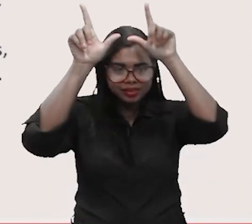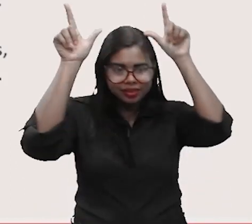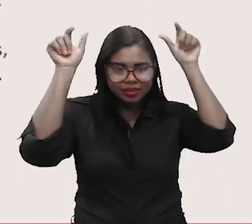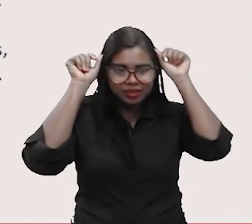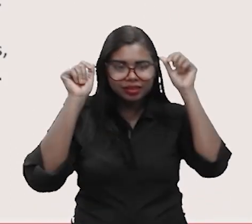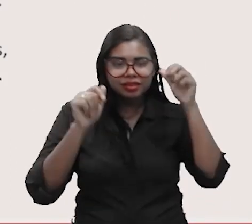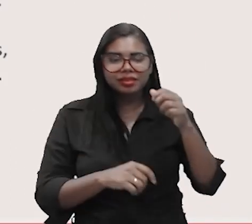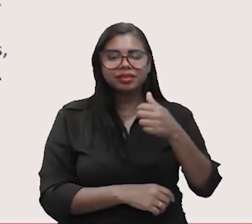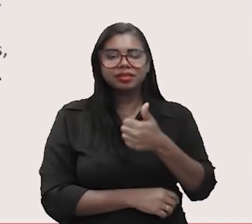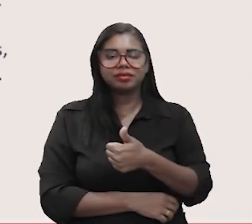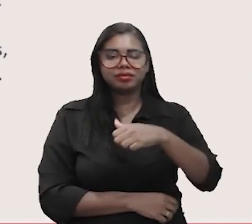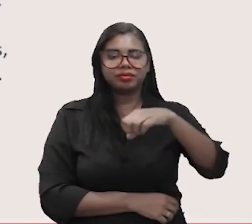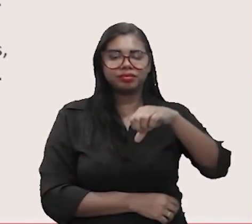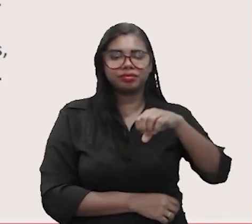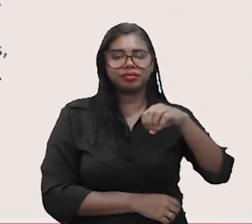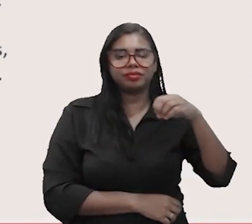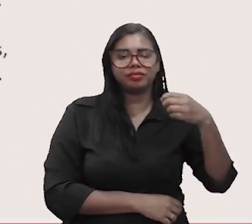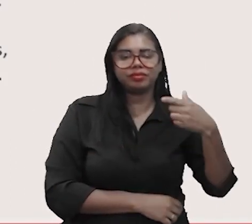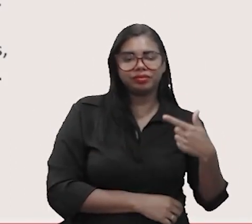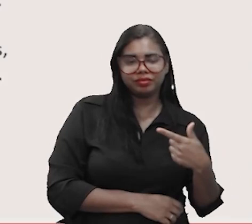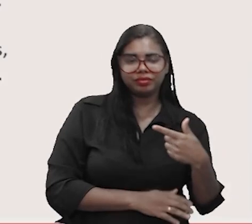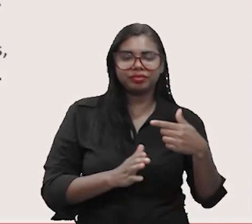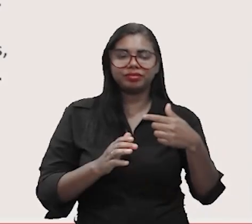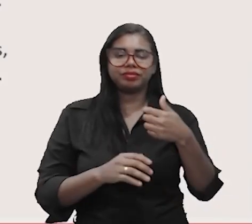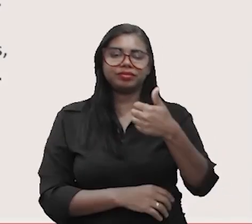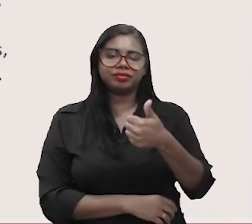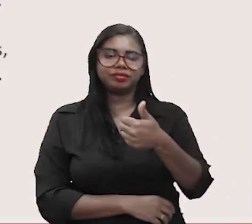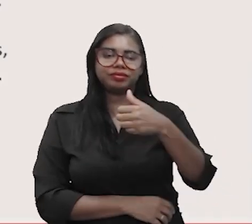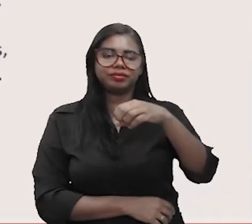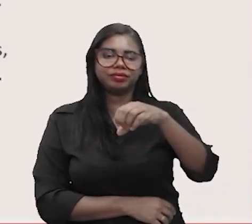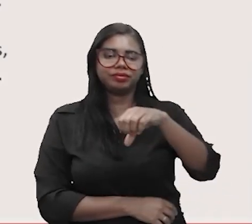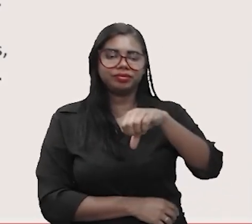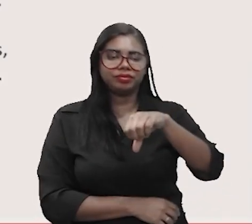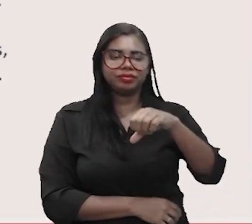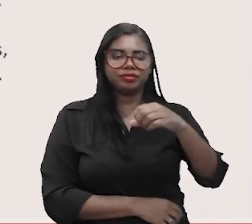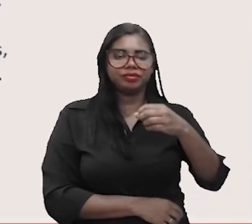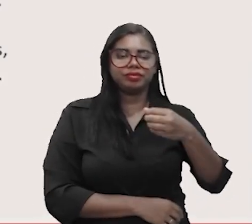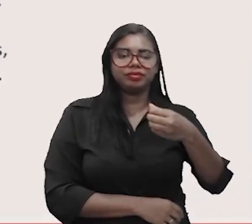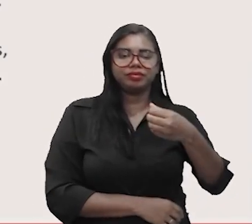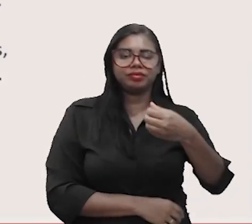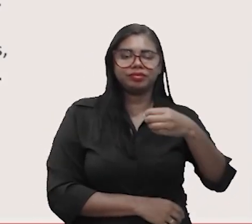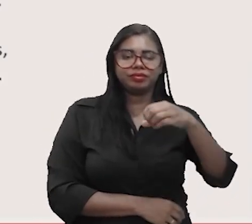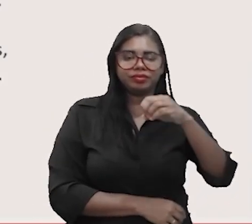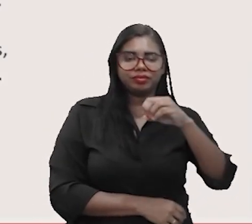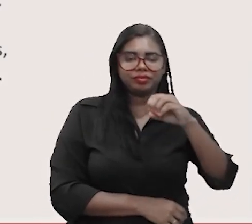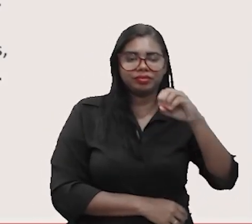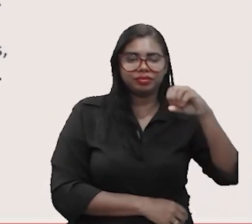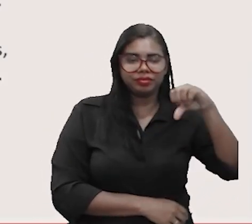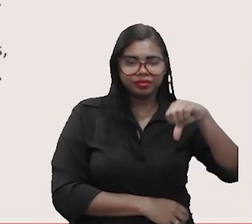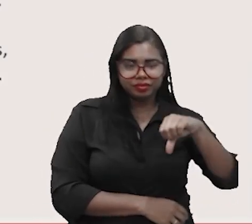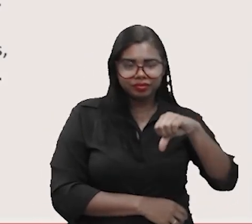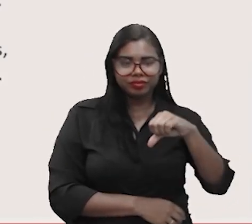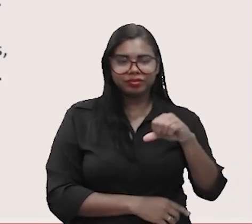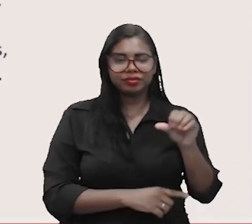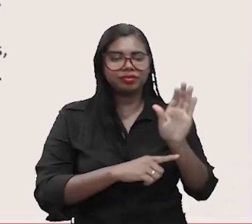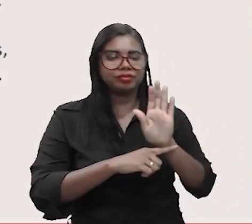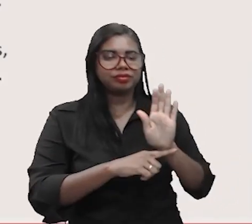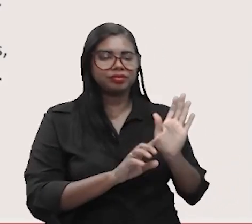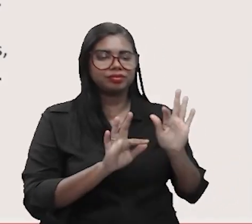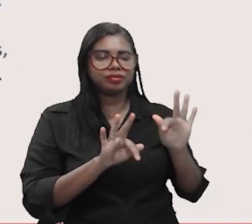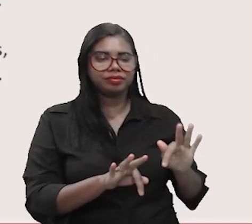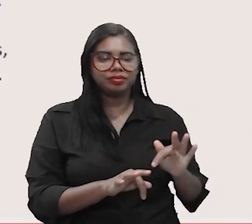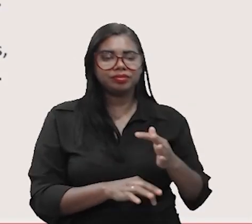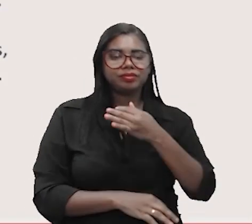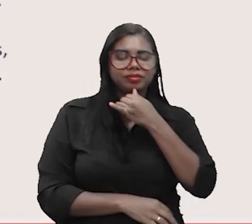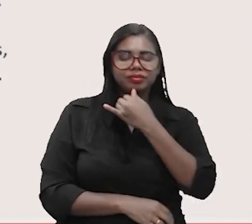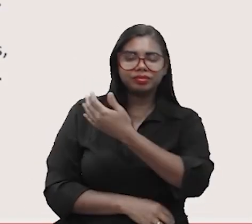né? Mas a obra máxima dele, que inclusive virou filme agora há pouco tempo, é Triste Fim de Policarpo Quaresma, uma